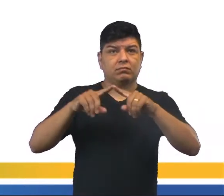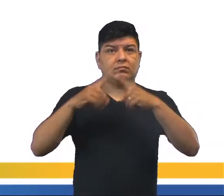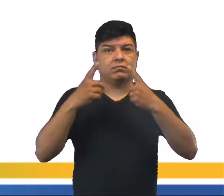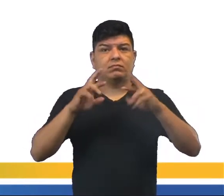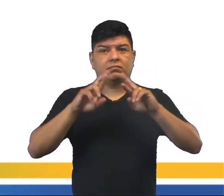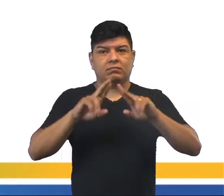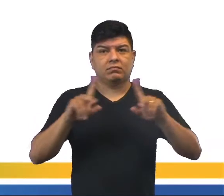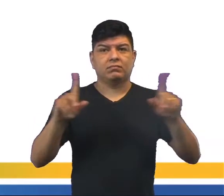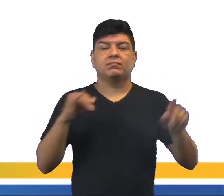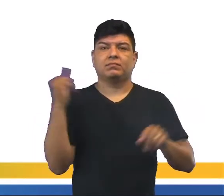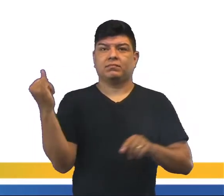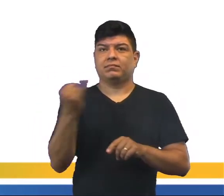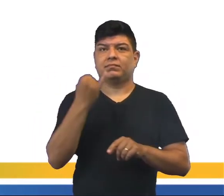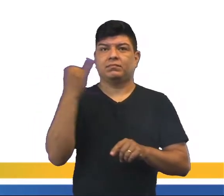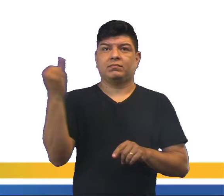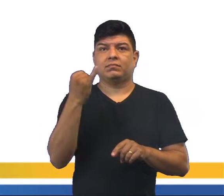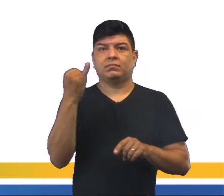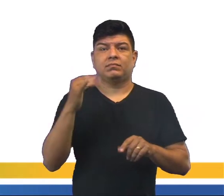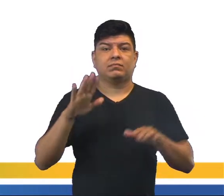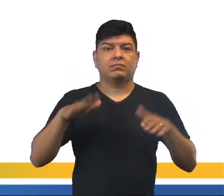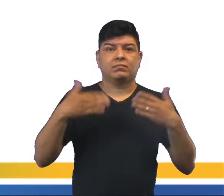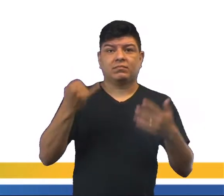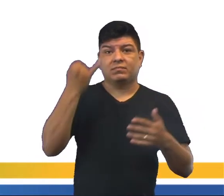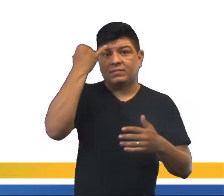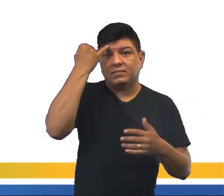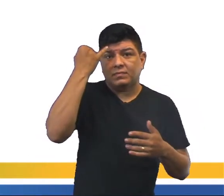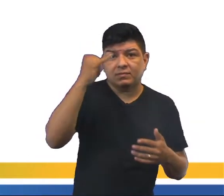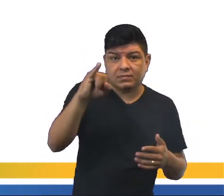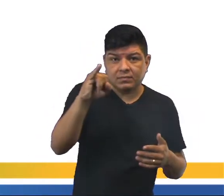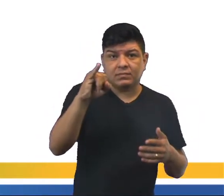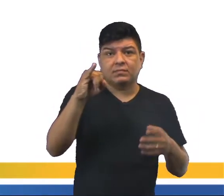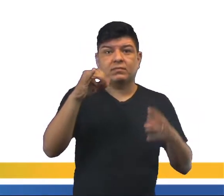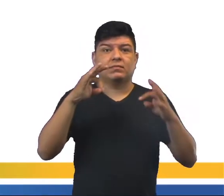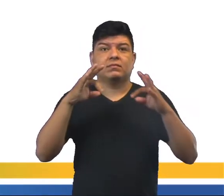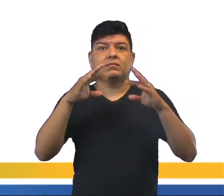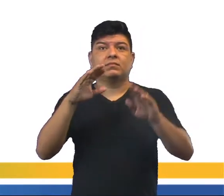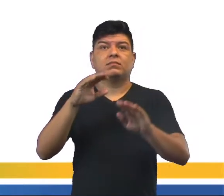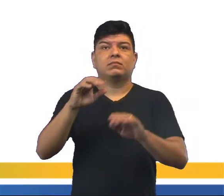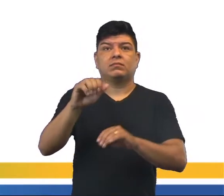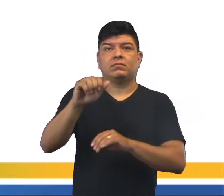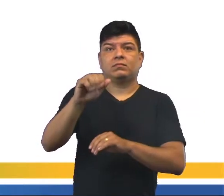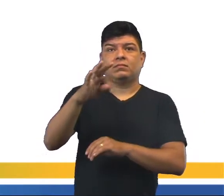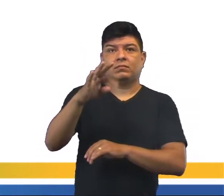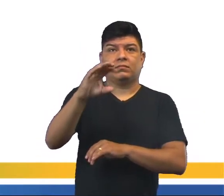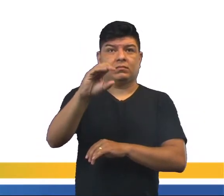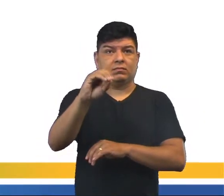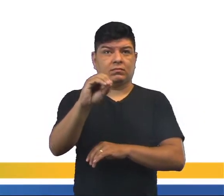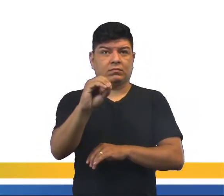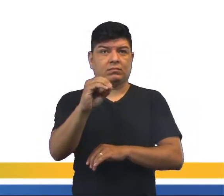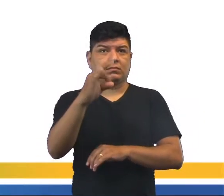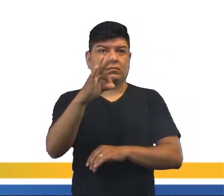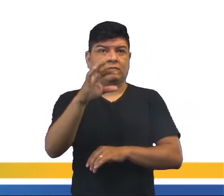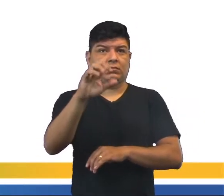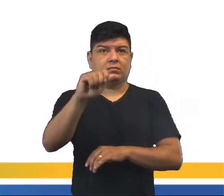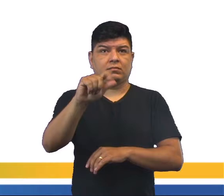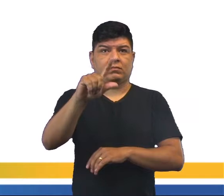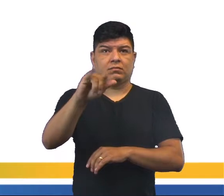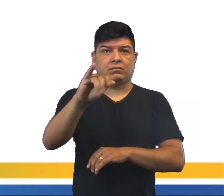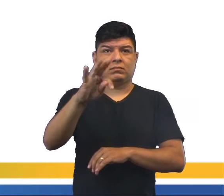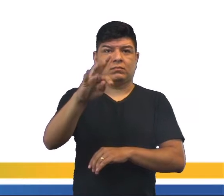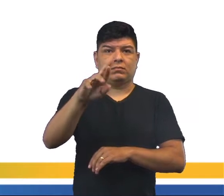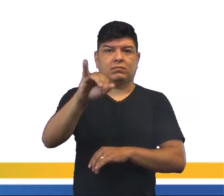diferenças importantes. Uma delas é a questão ideológica. Enquanto o totalitarismo, a gente tem